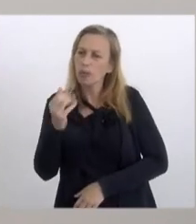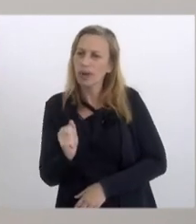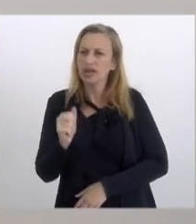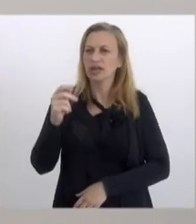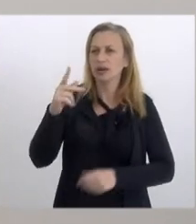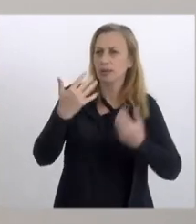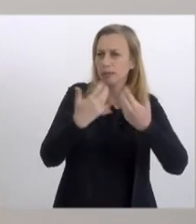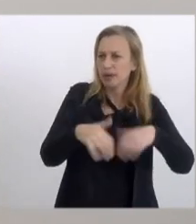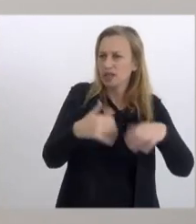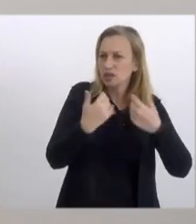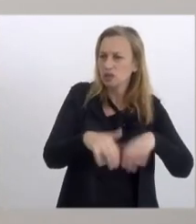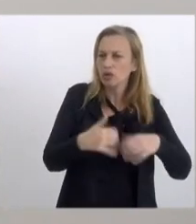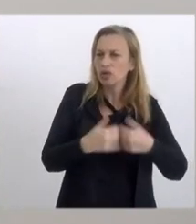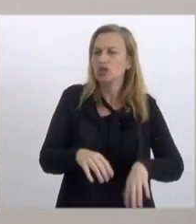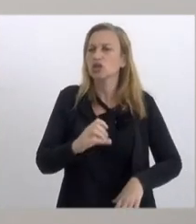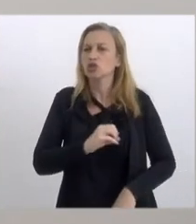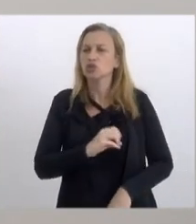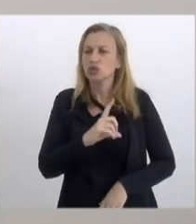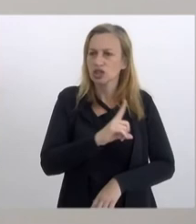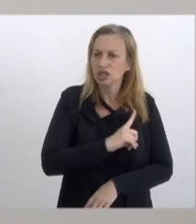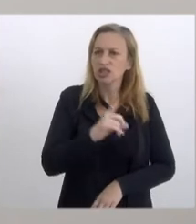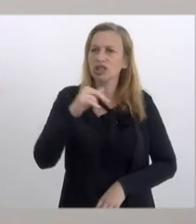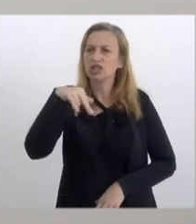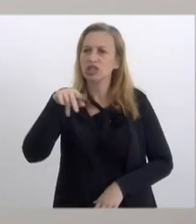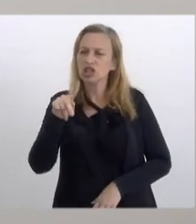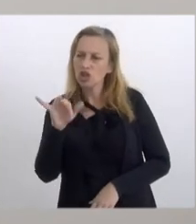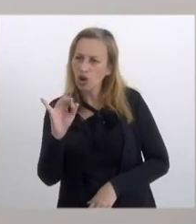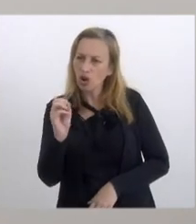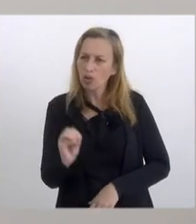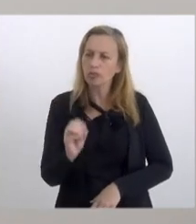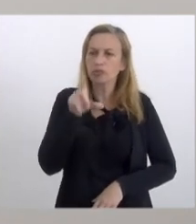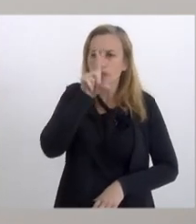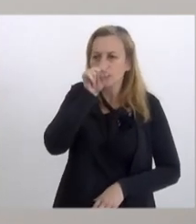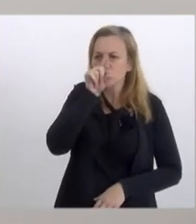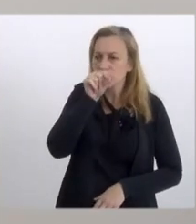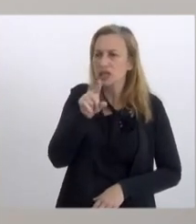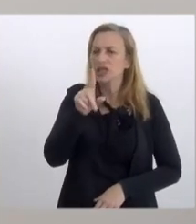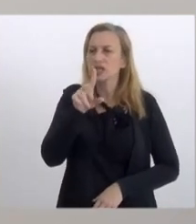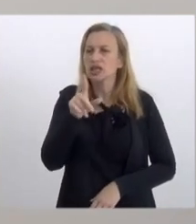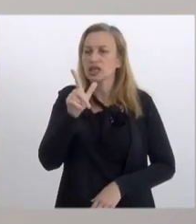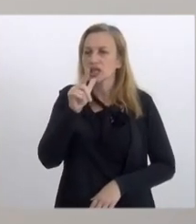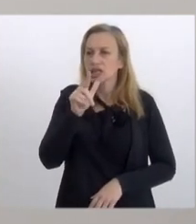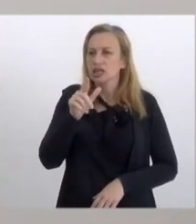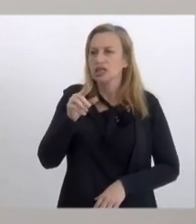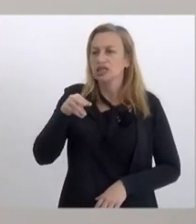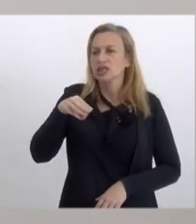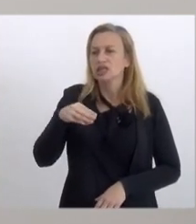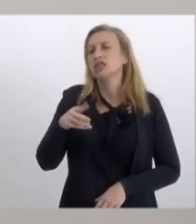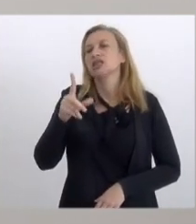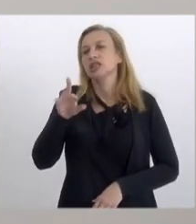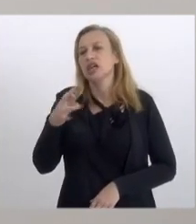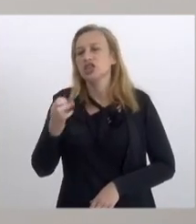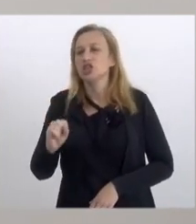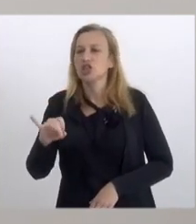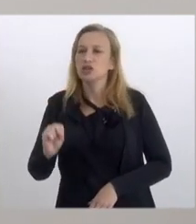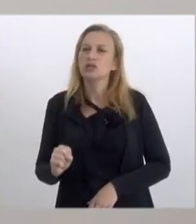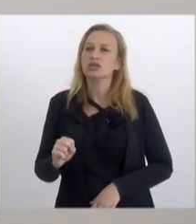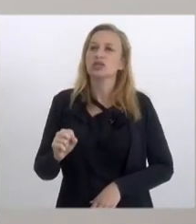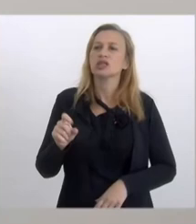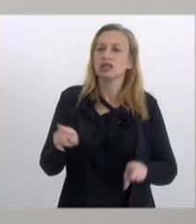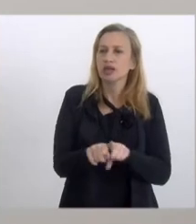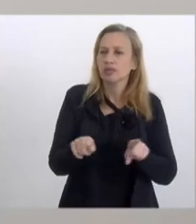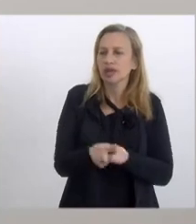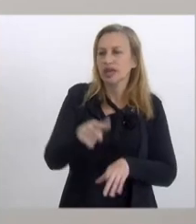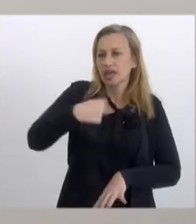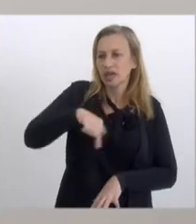Petrópolis, a cidade de Duque de Caxias, Nilópolis, Três Rios, Resende e a nossa cidade de Queimados. Nós tivemos